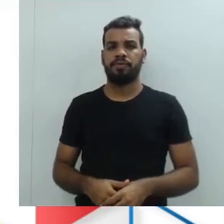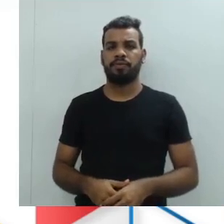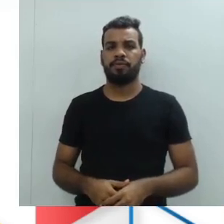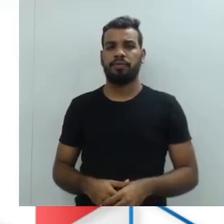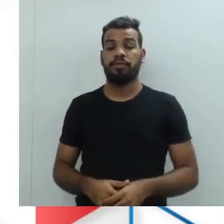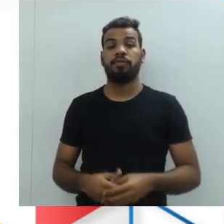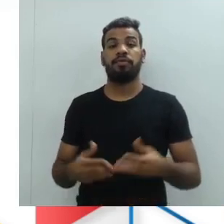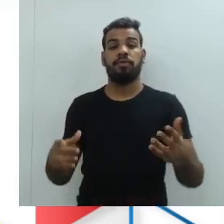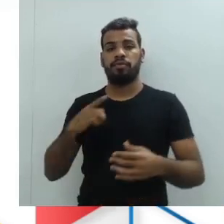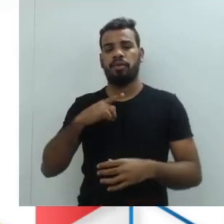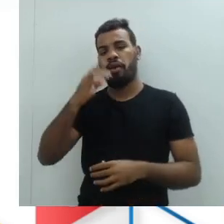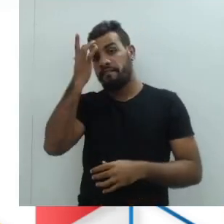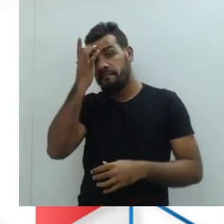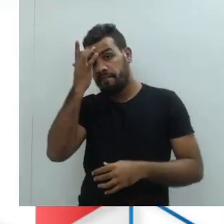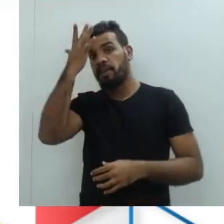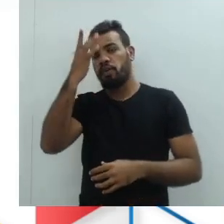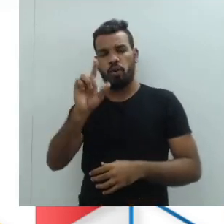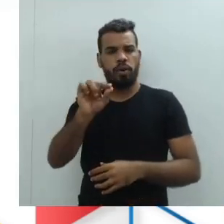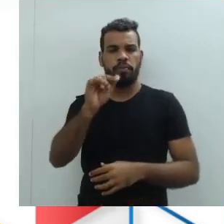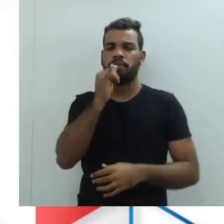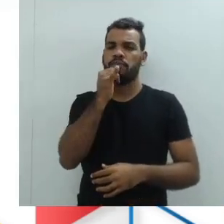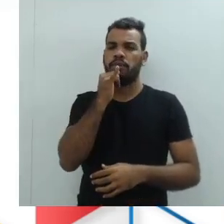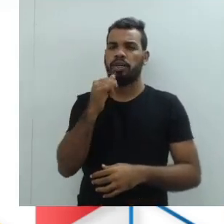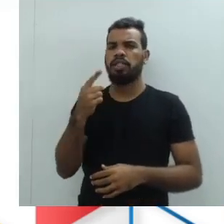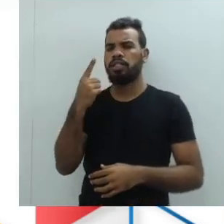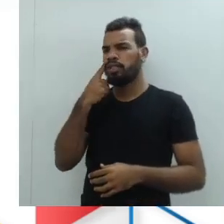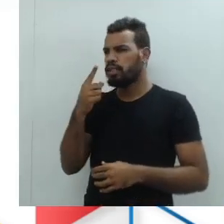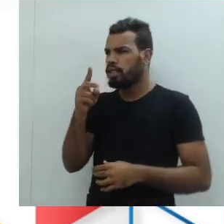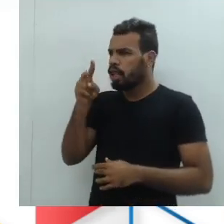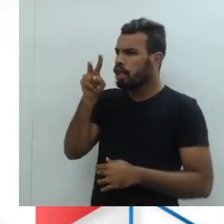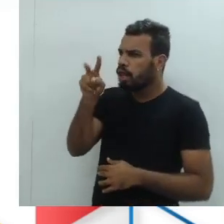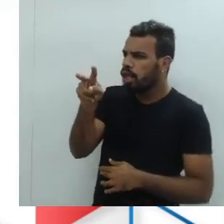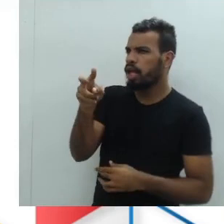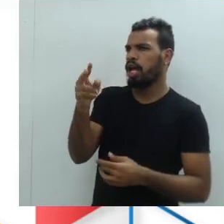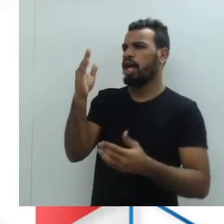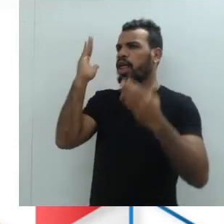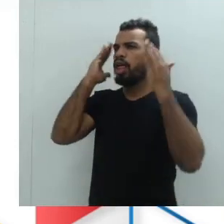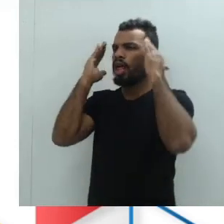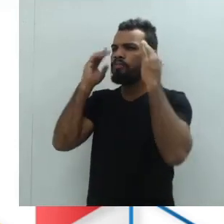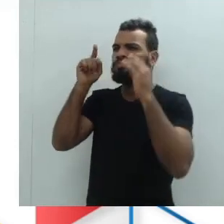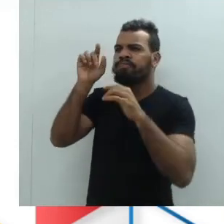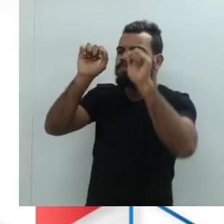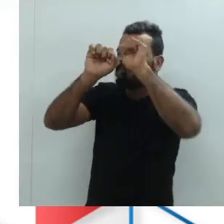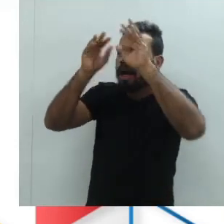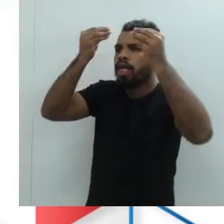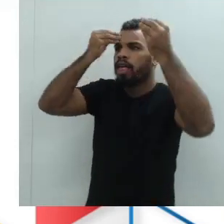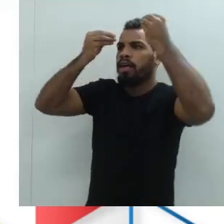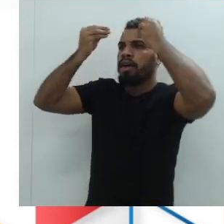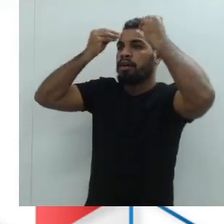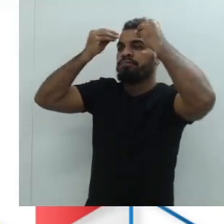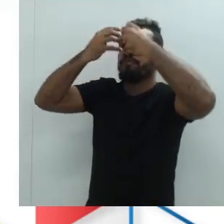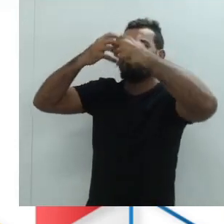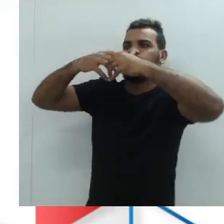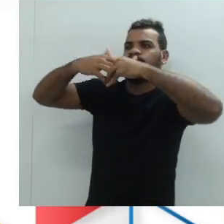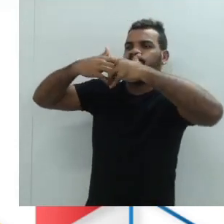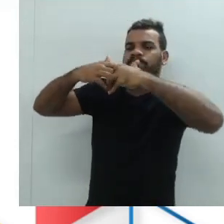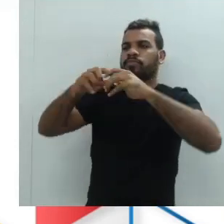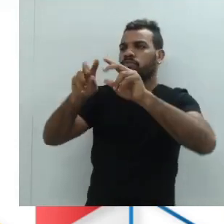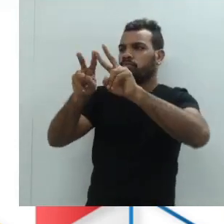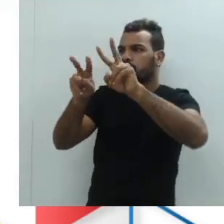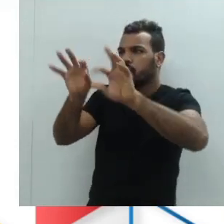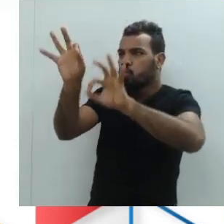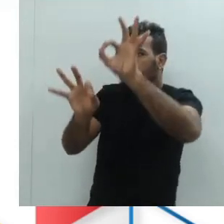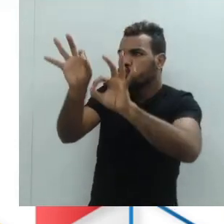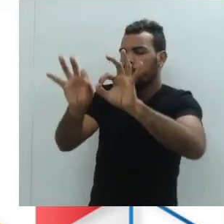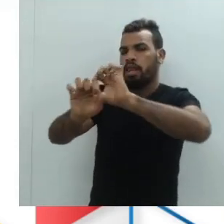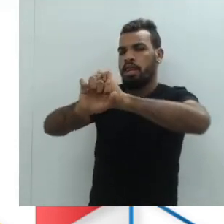com a facilidade, porque podemos analisar e interpretar informações que estão organizadas de forma clara, objetiva